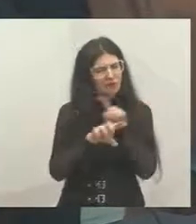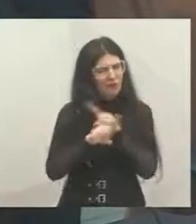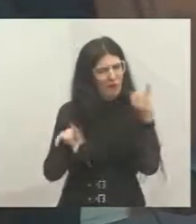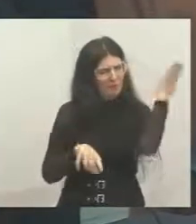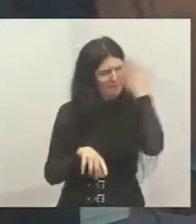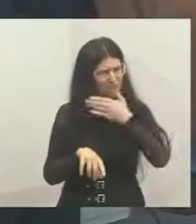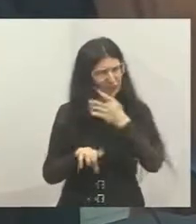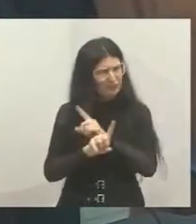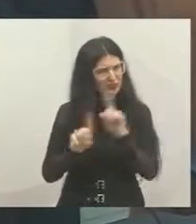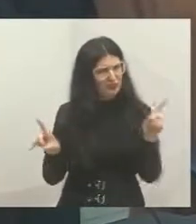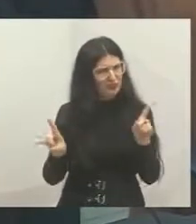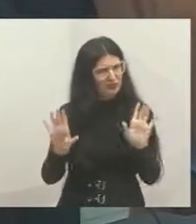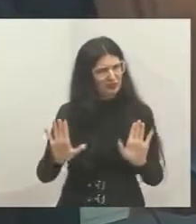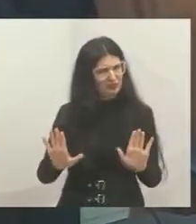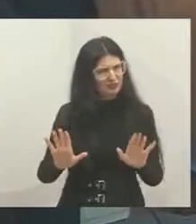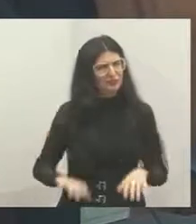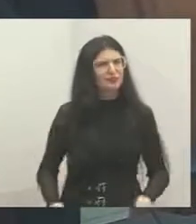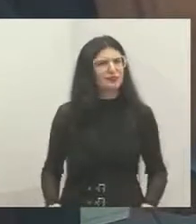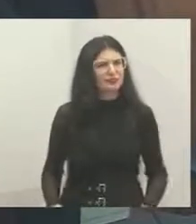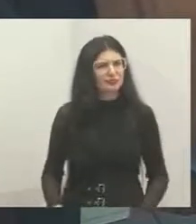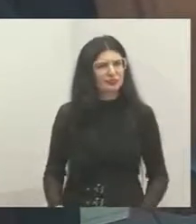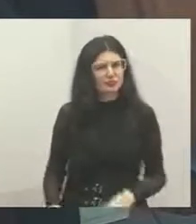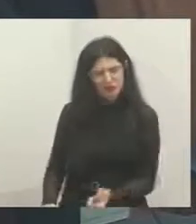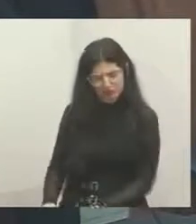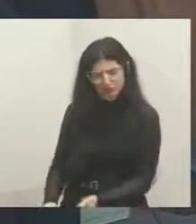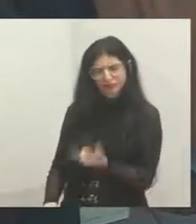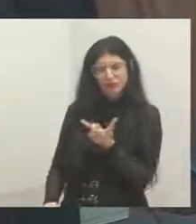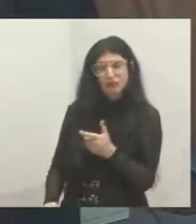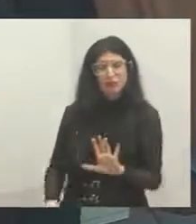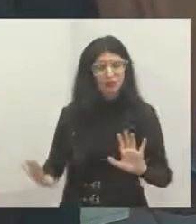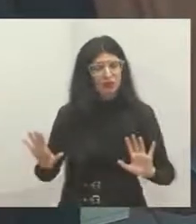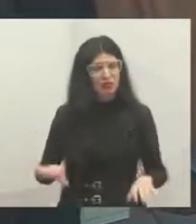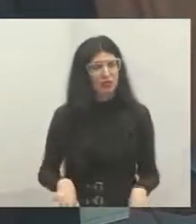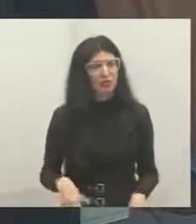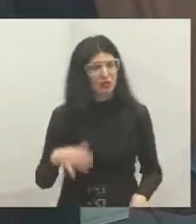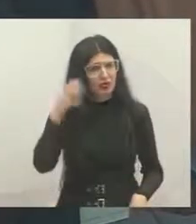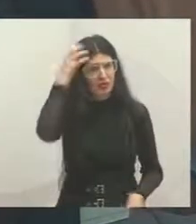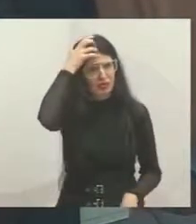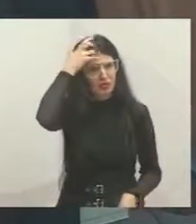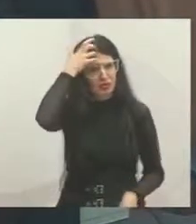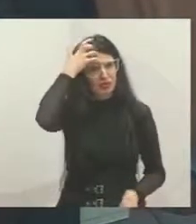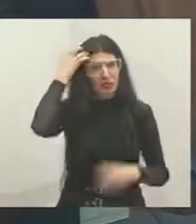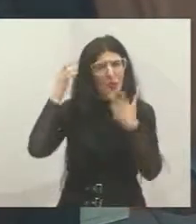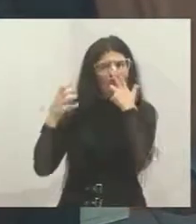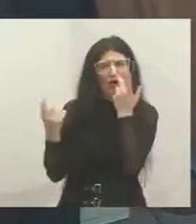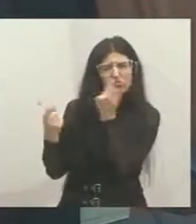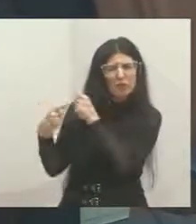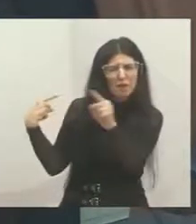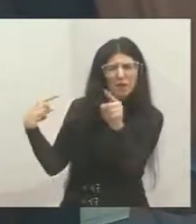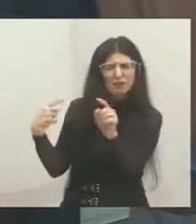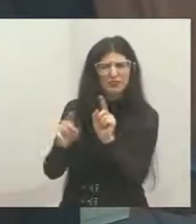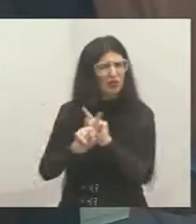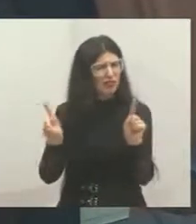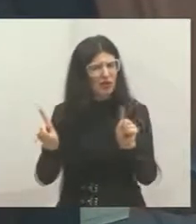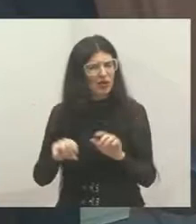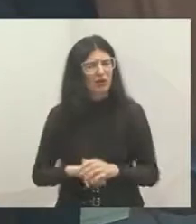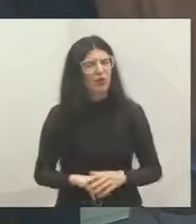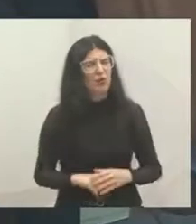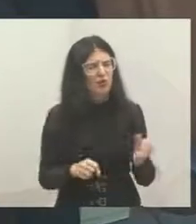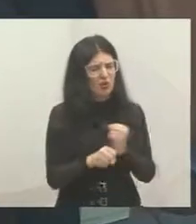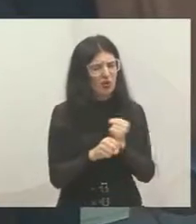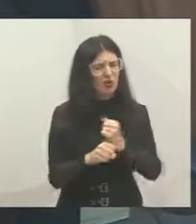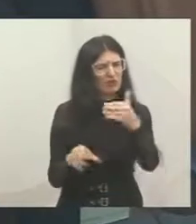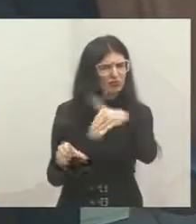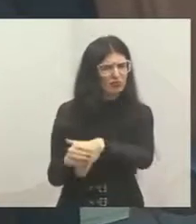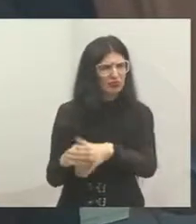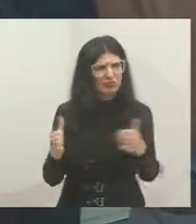sendo apresentada para a gente. Então, eu não sei se... Eu acredito que não tenha sido uma proibição, porque é ano eleitoral, porque a gente vê lá a